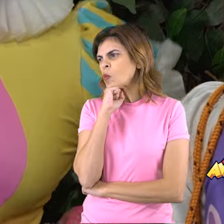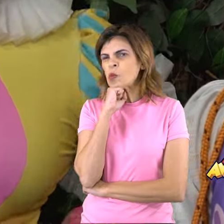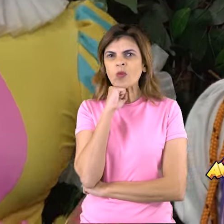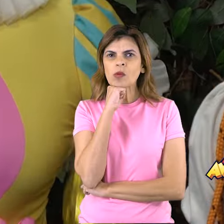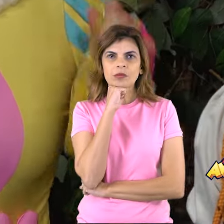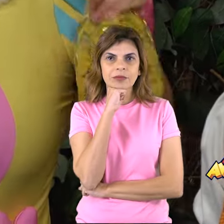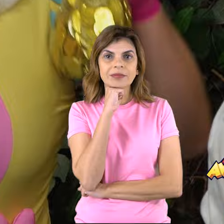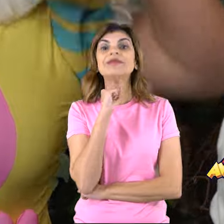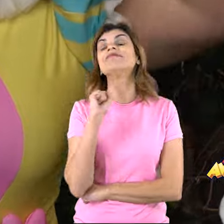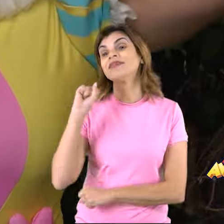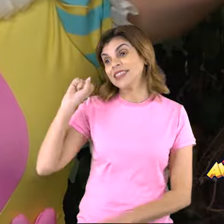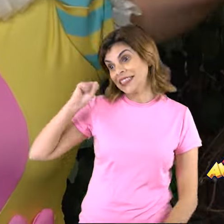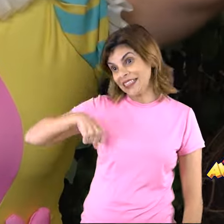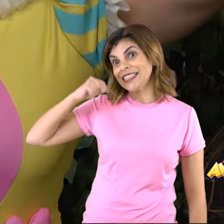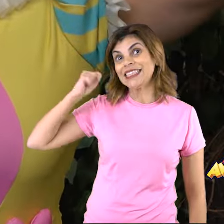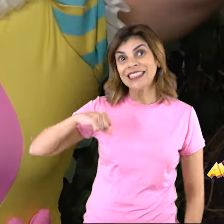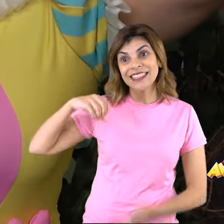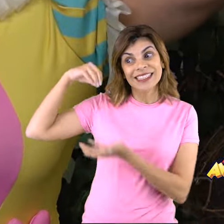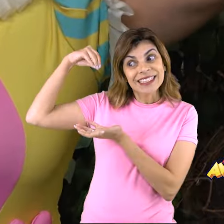vai sim